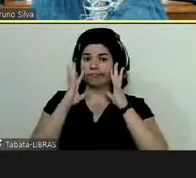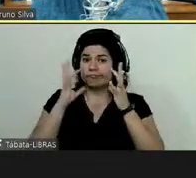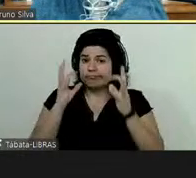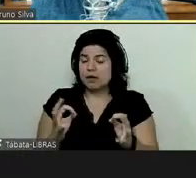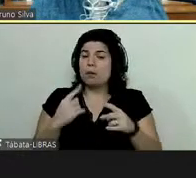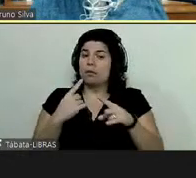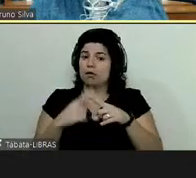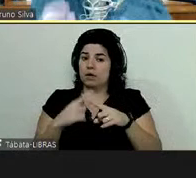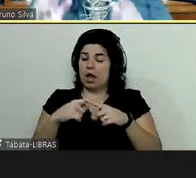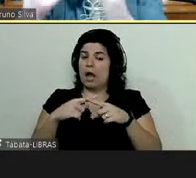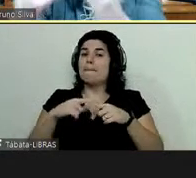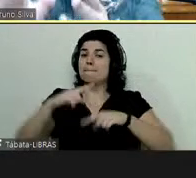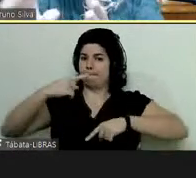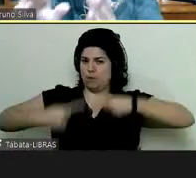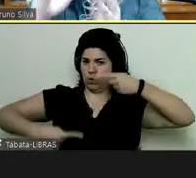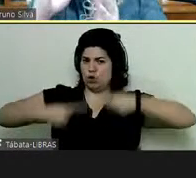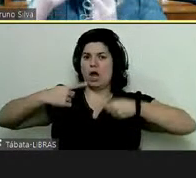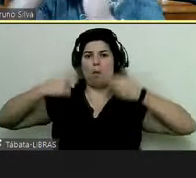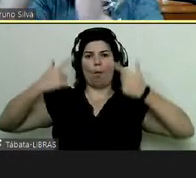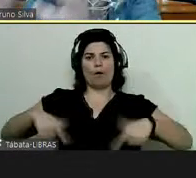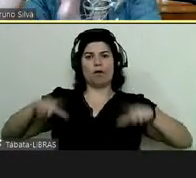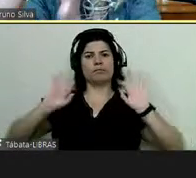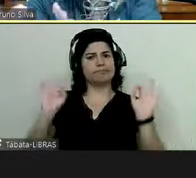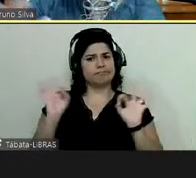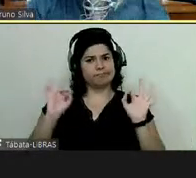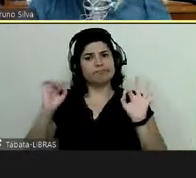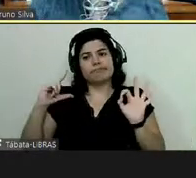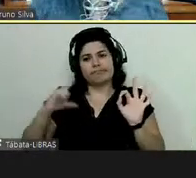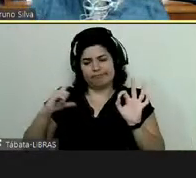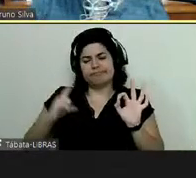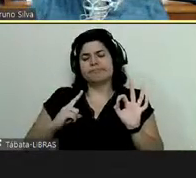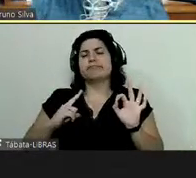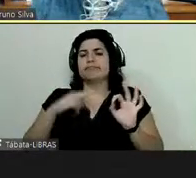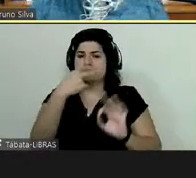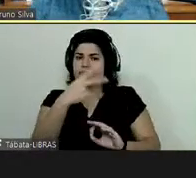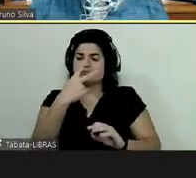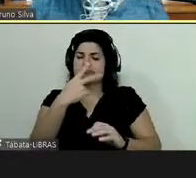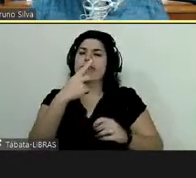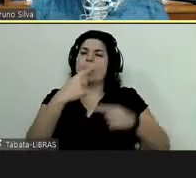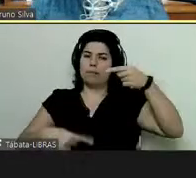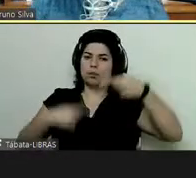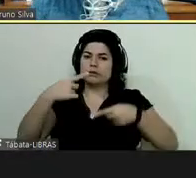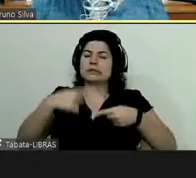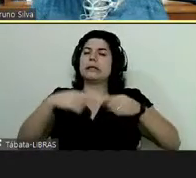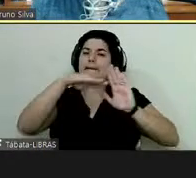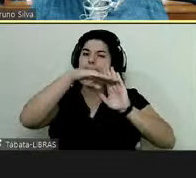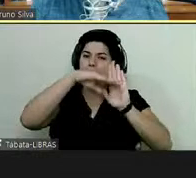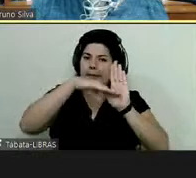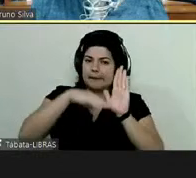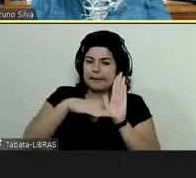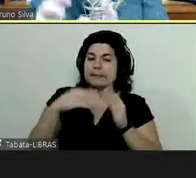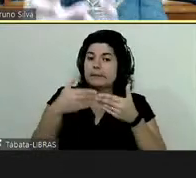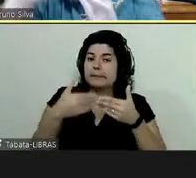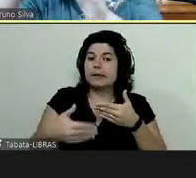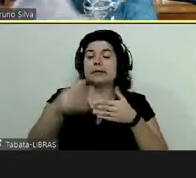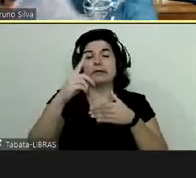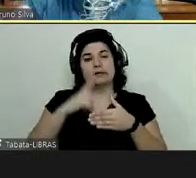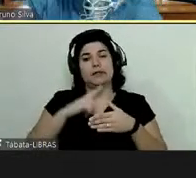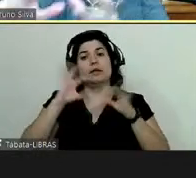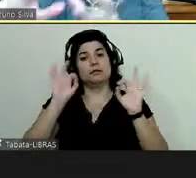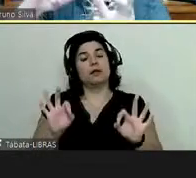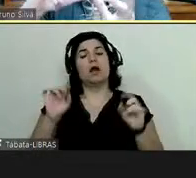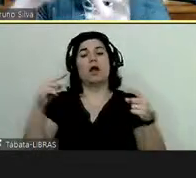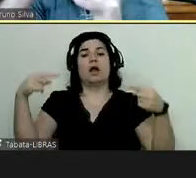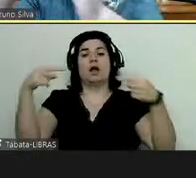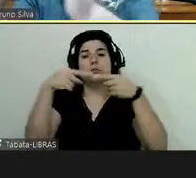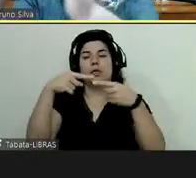políticas não são neutras né gente a determinados objetivos a certas visões por trás delas né das medidas que são levadas adiante e sem a ver com